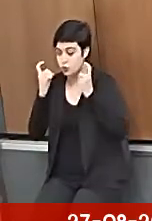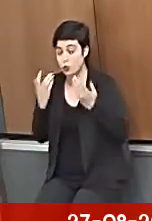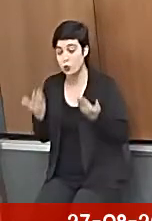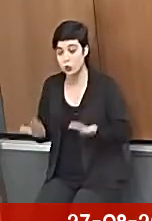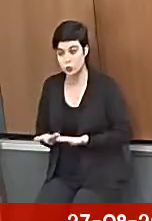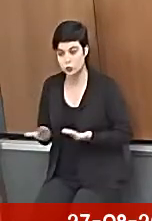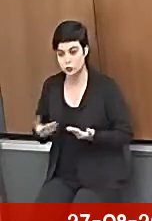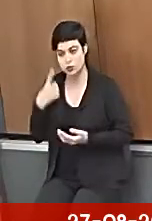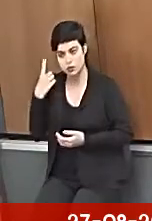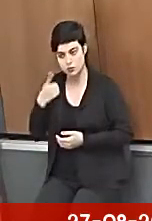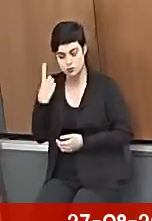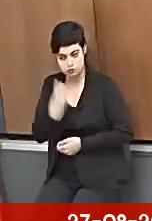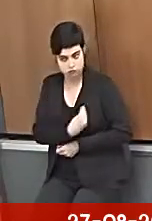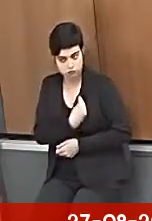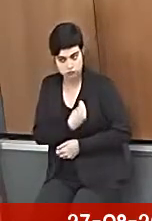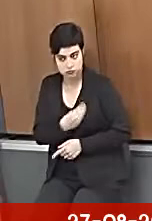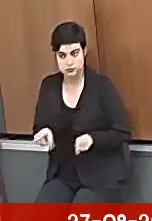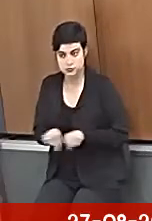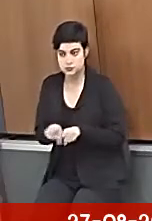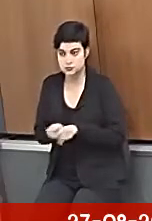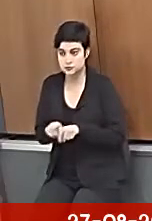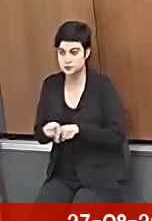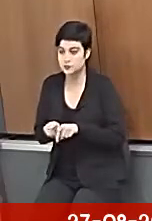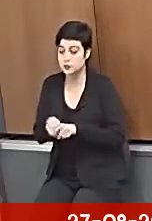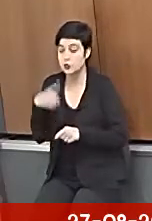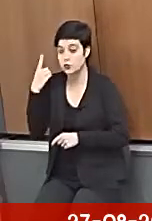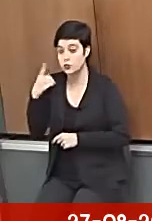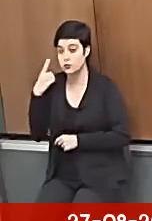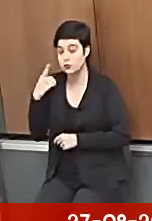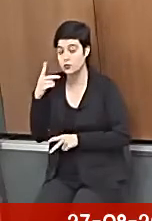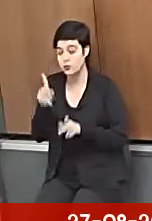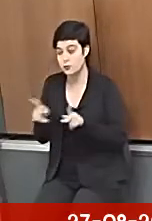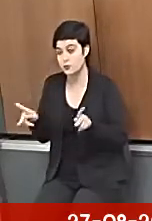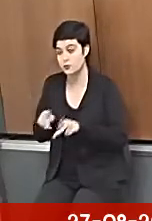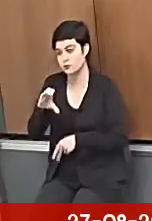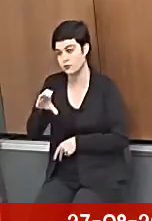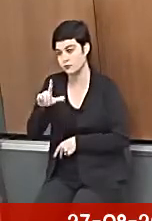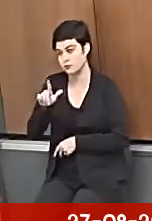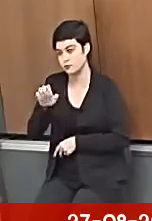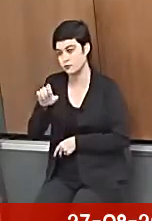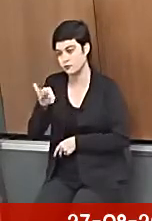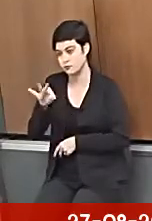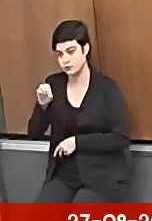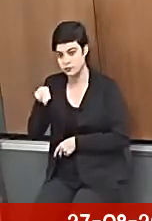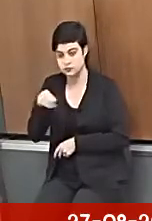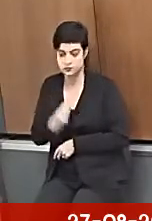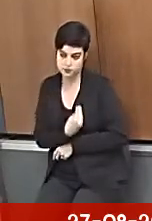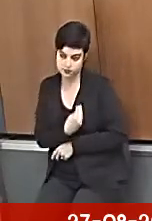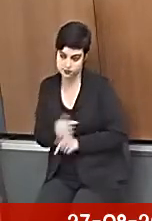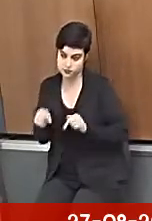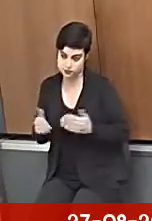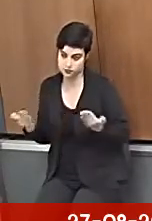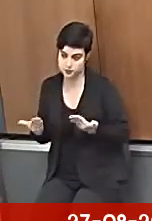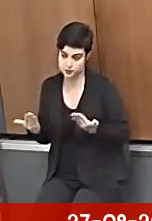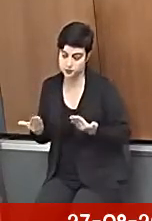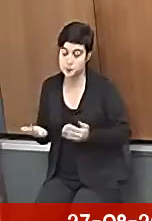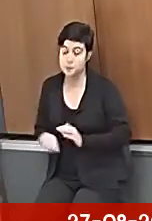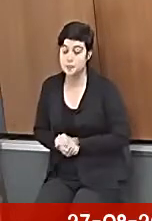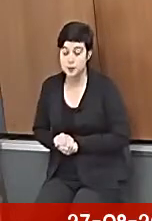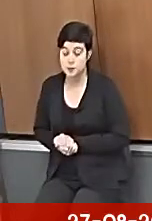deputado o professor cleiton autor do requerimento que deu origem à reunião esse é um assunto sempre muito sensível